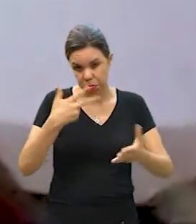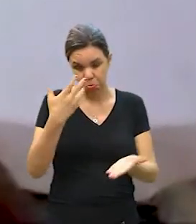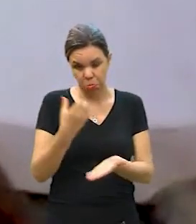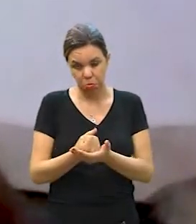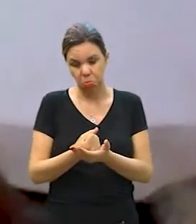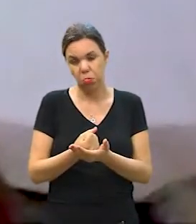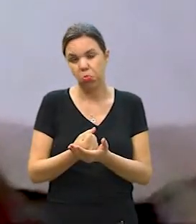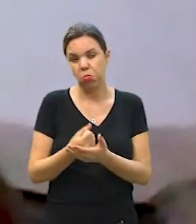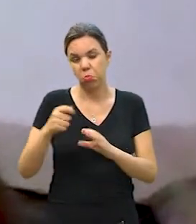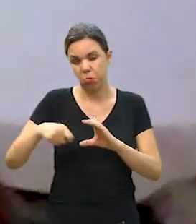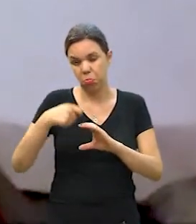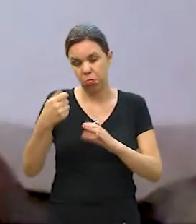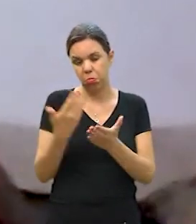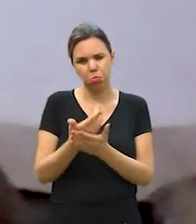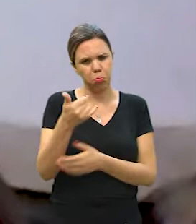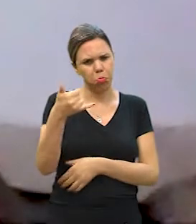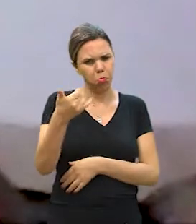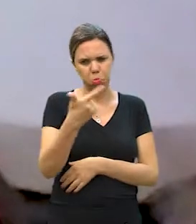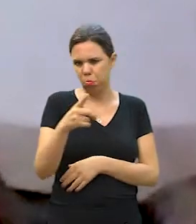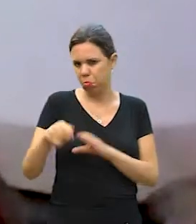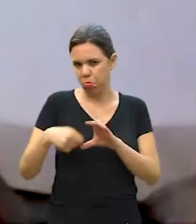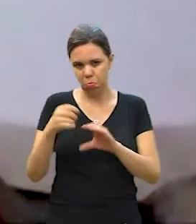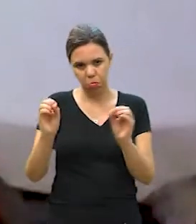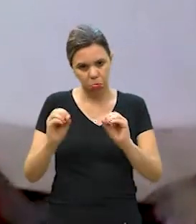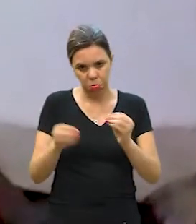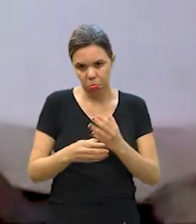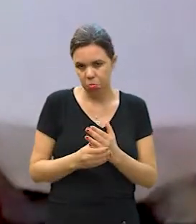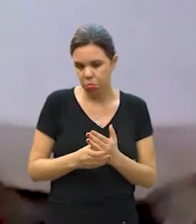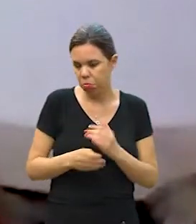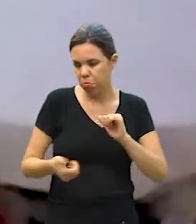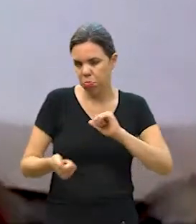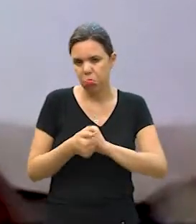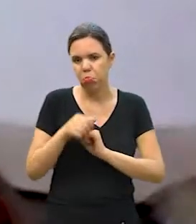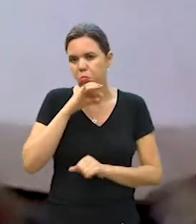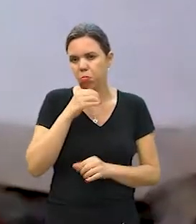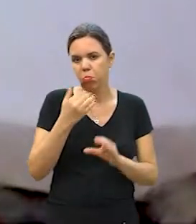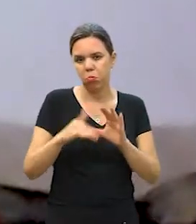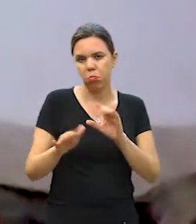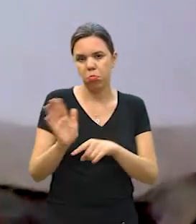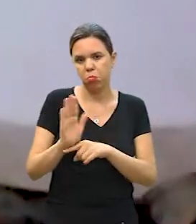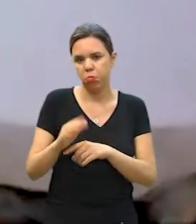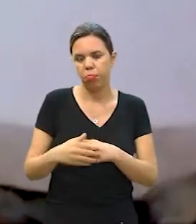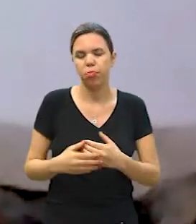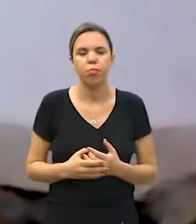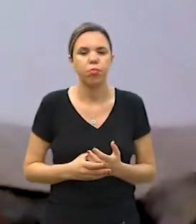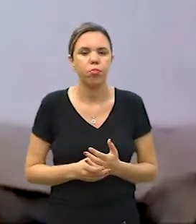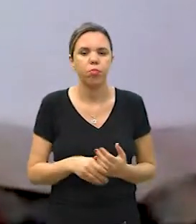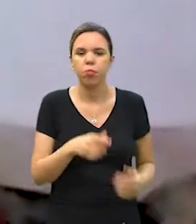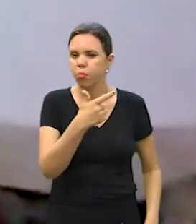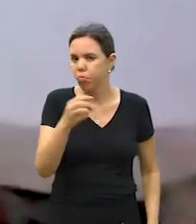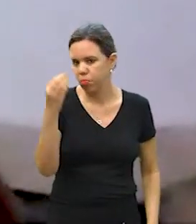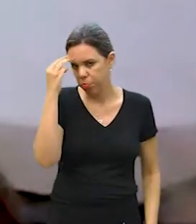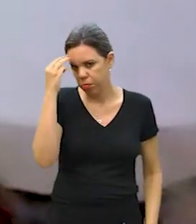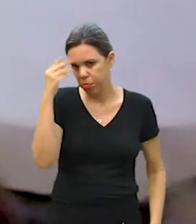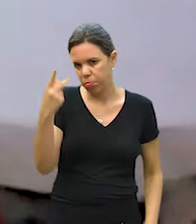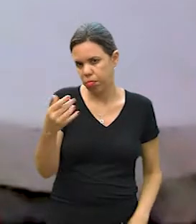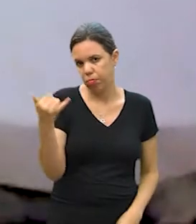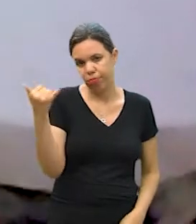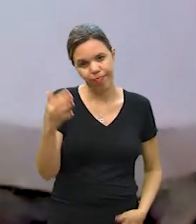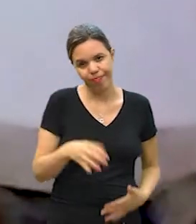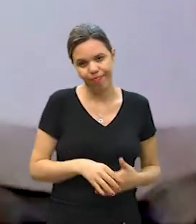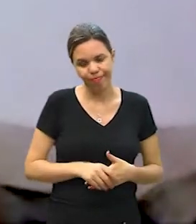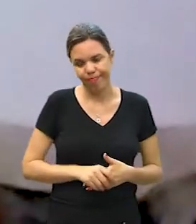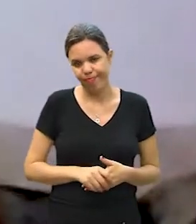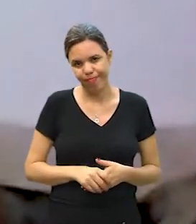Gravar aula, às vezes você não tem um celular que grava com qualidade para você enviar um vídeo, você não tem memória no seu